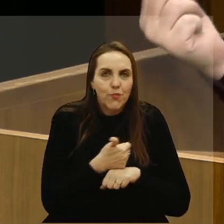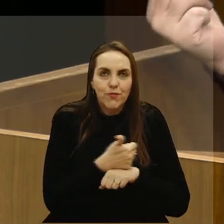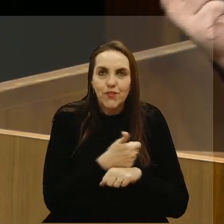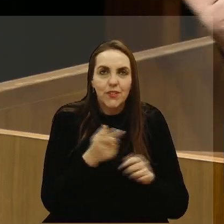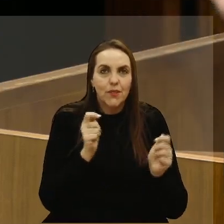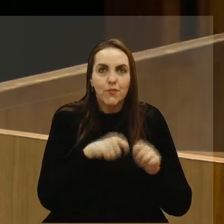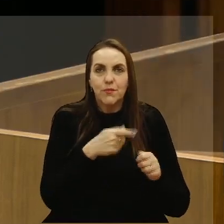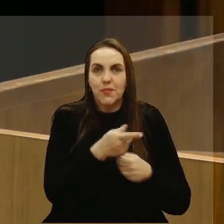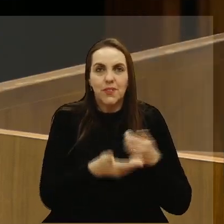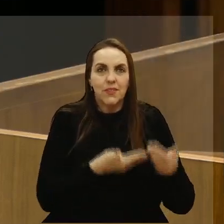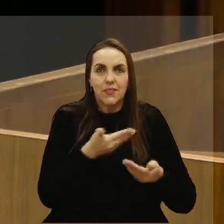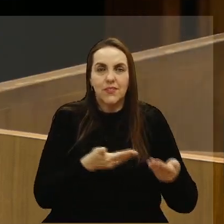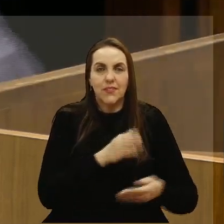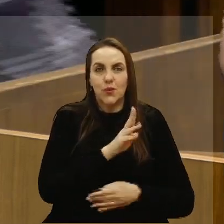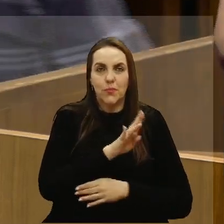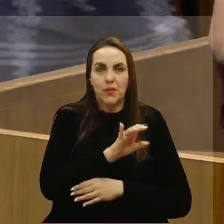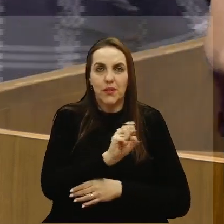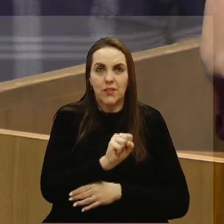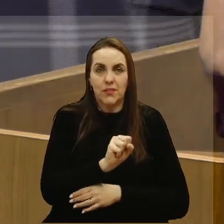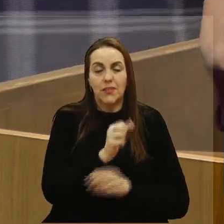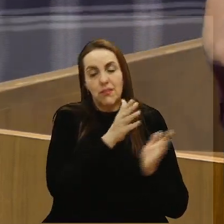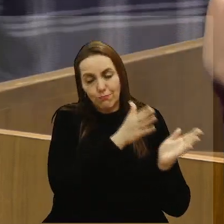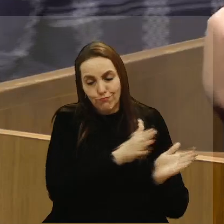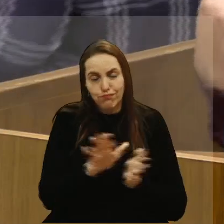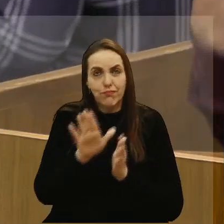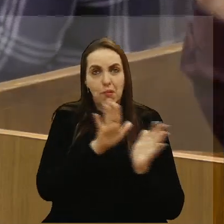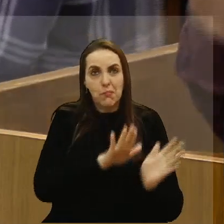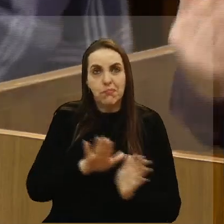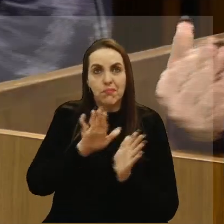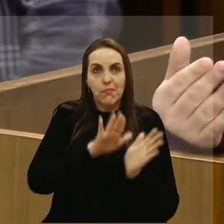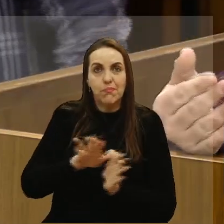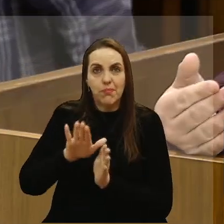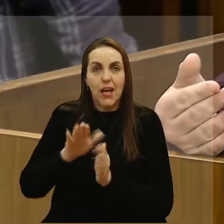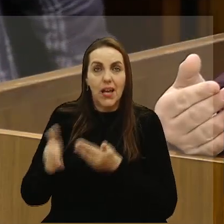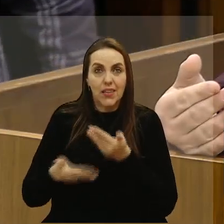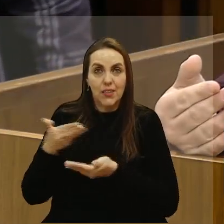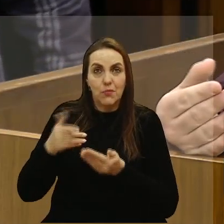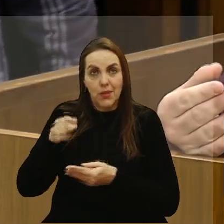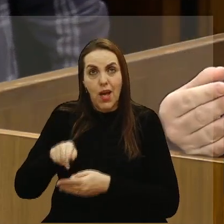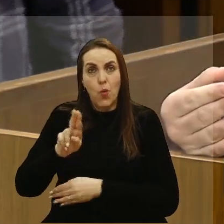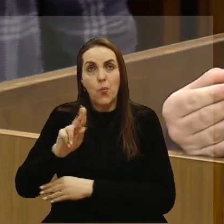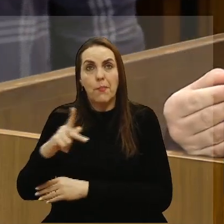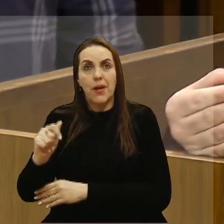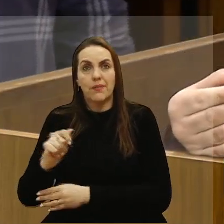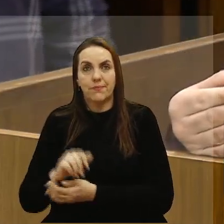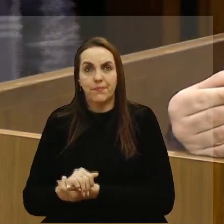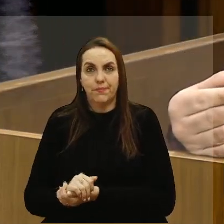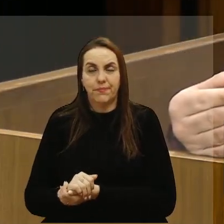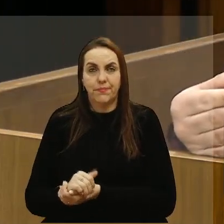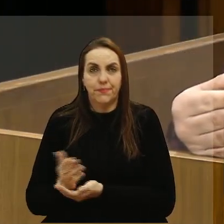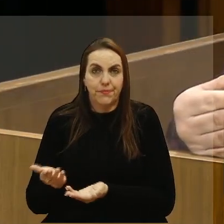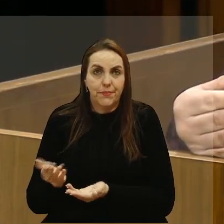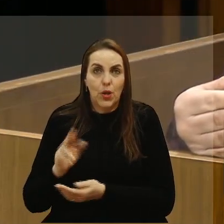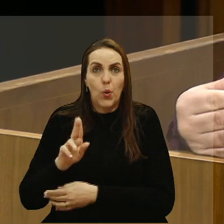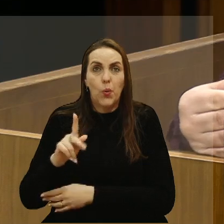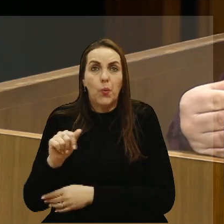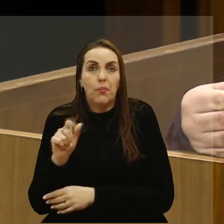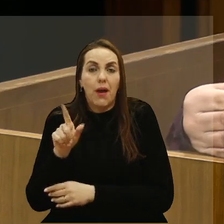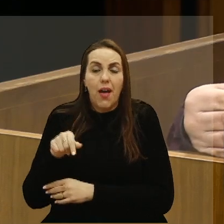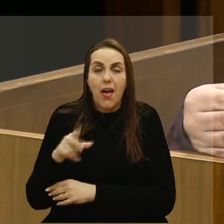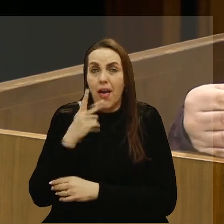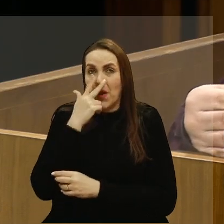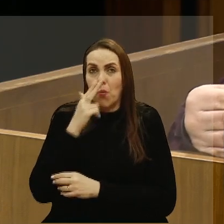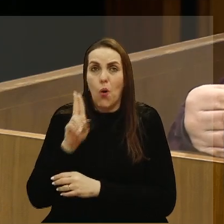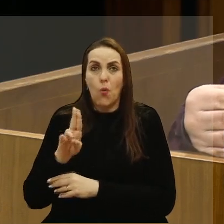lá na UBS. E aí estão empurrando os atendimentos para as UPAs. E a UPA, então, virou uma UBS,